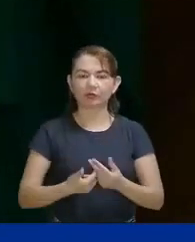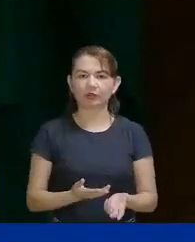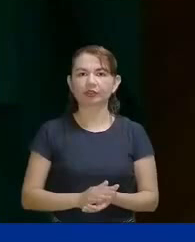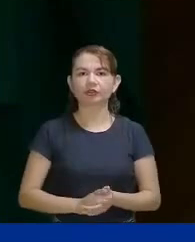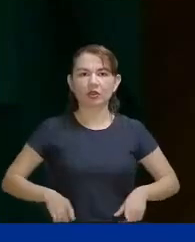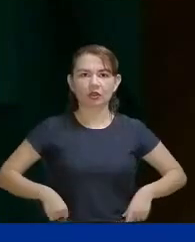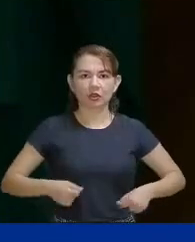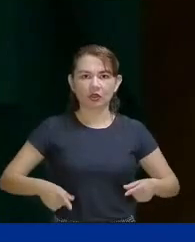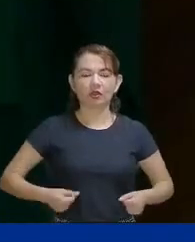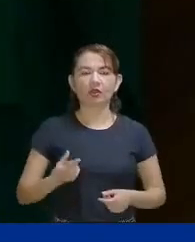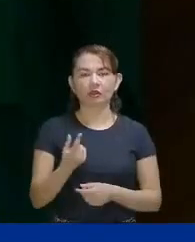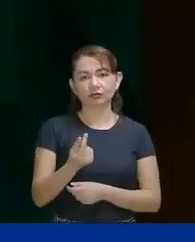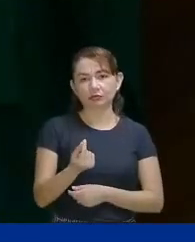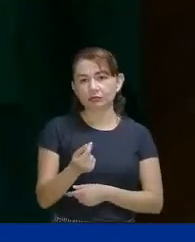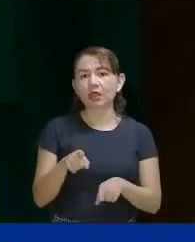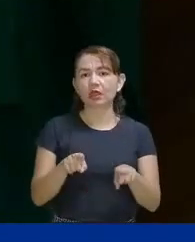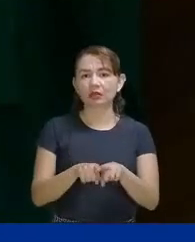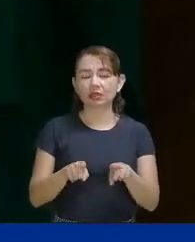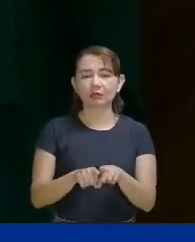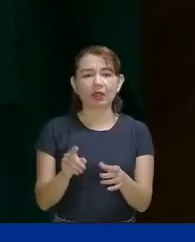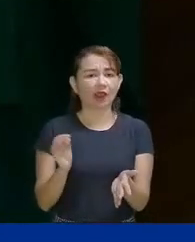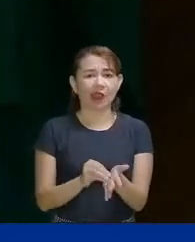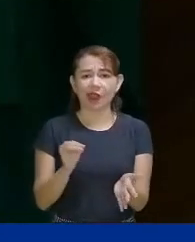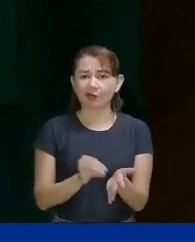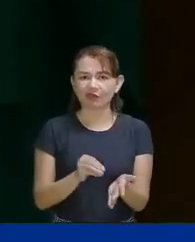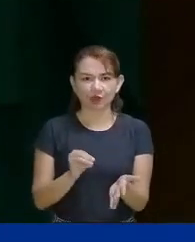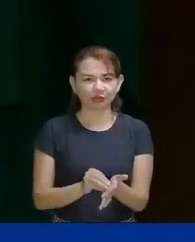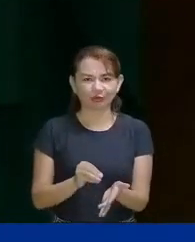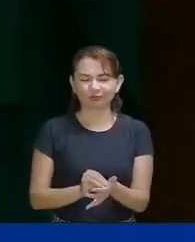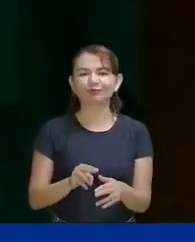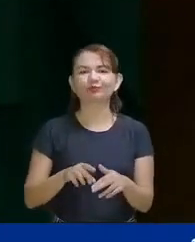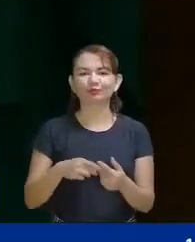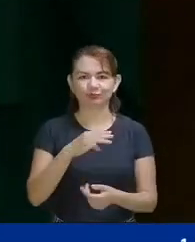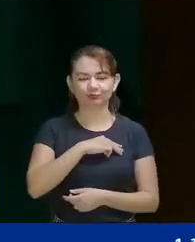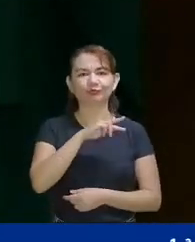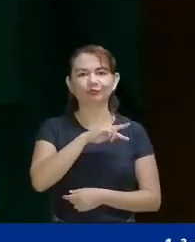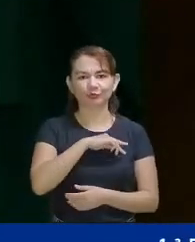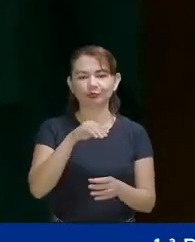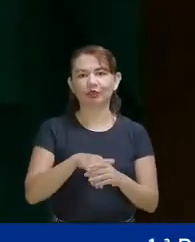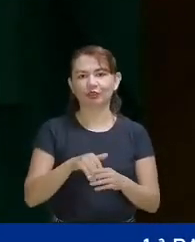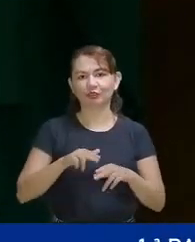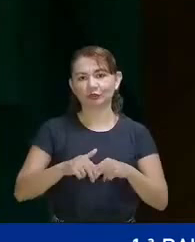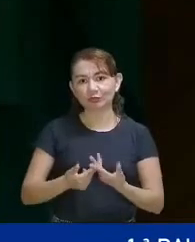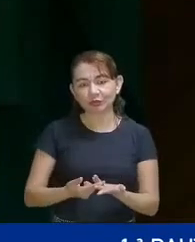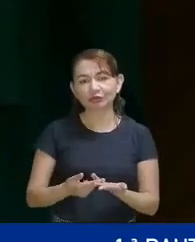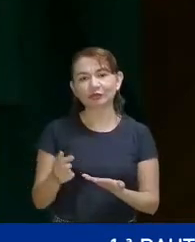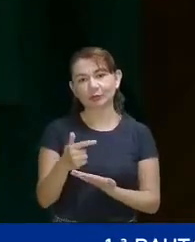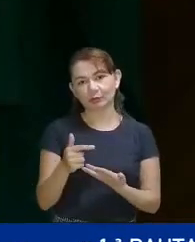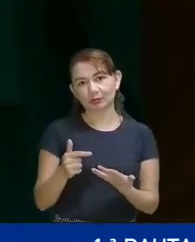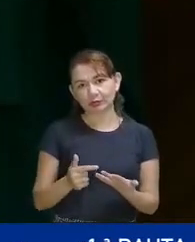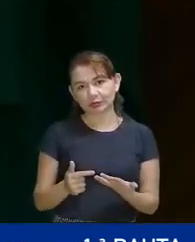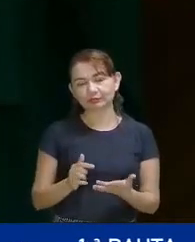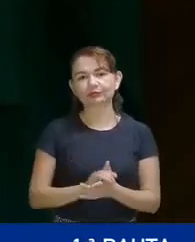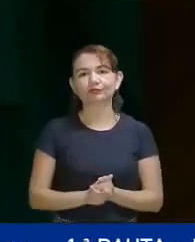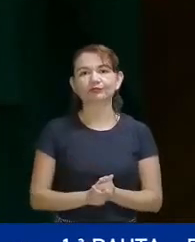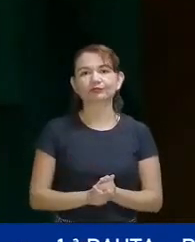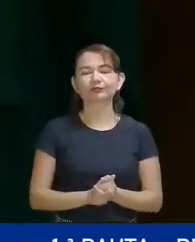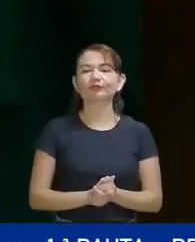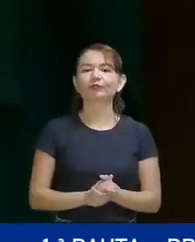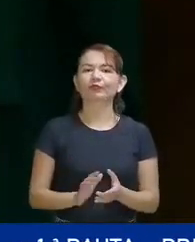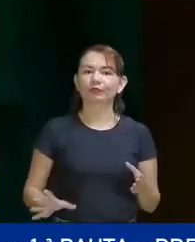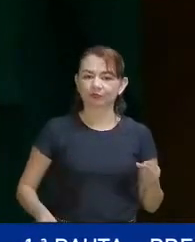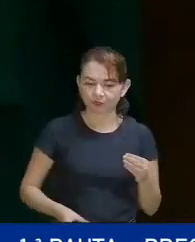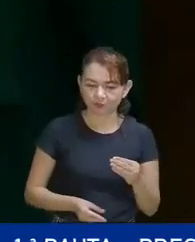destas despesas também são insuficientes. Portanto, o Ministério Público Eleitoral, com essas considerações, reitera os termos do